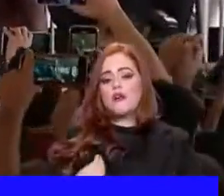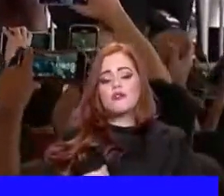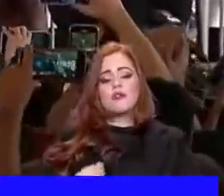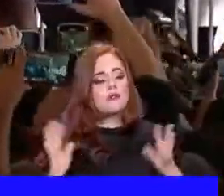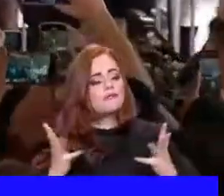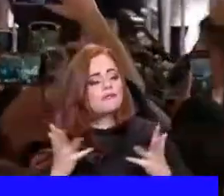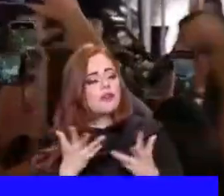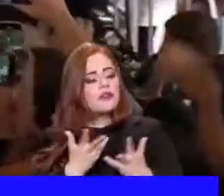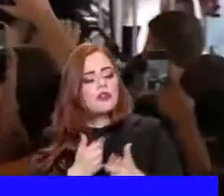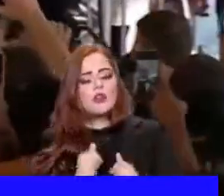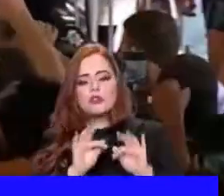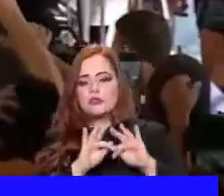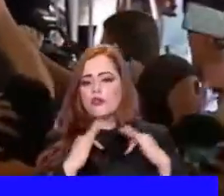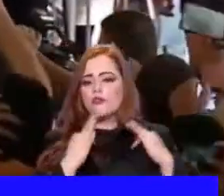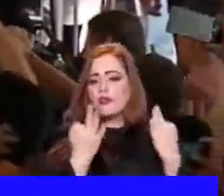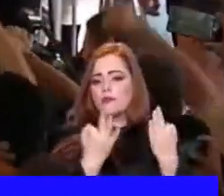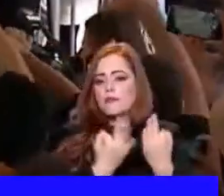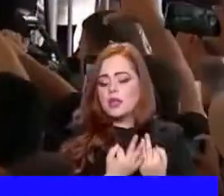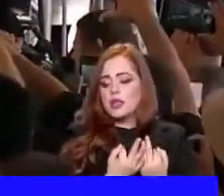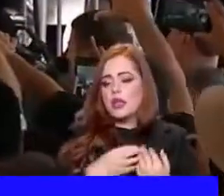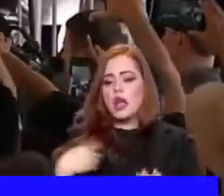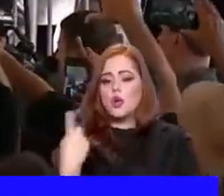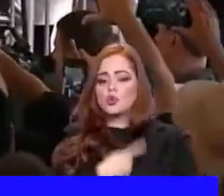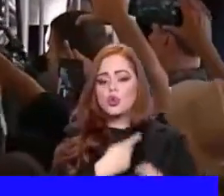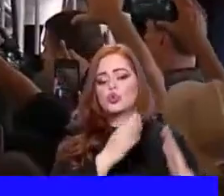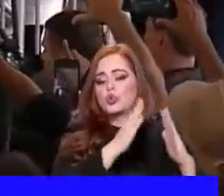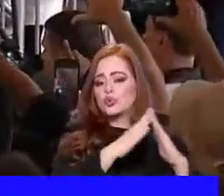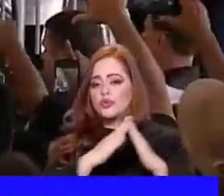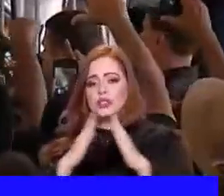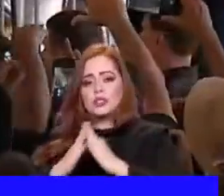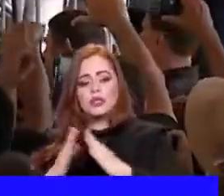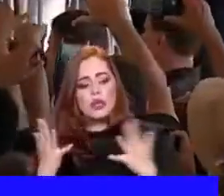nossa família, que a gente viva bem com os nossos vizinhos, que a gente viva bem na rua, que a gente...